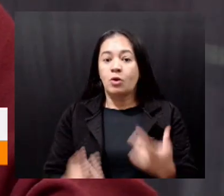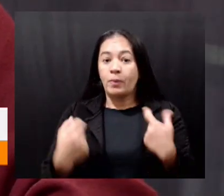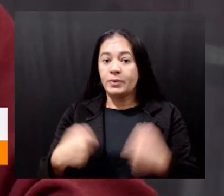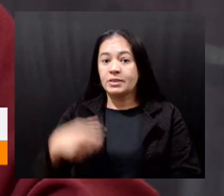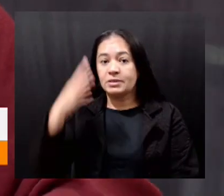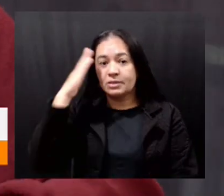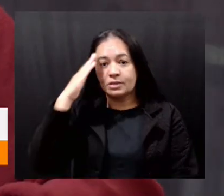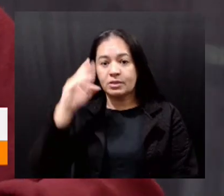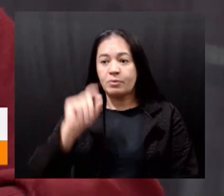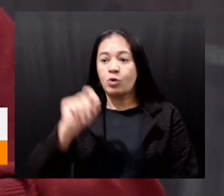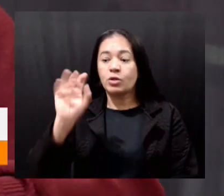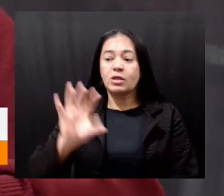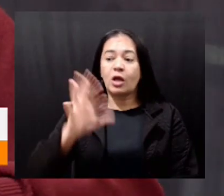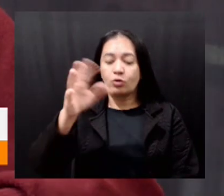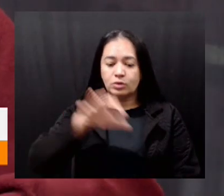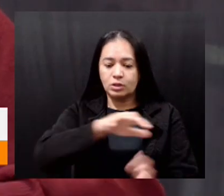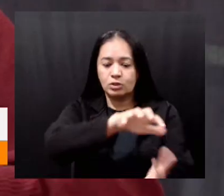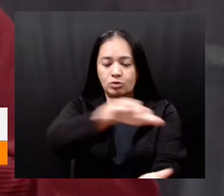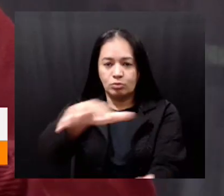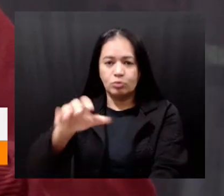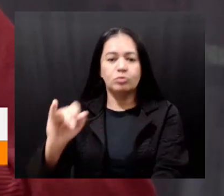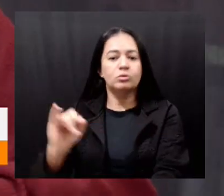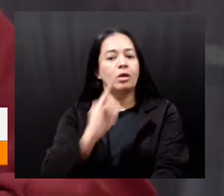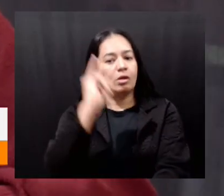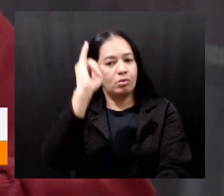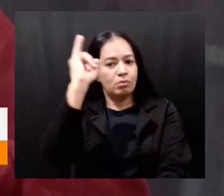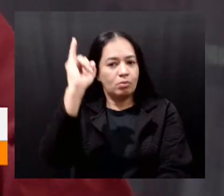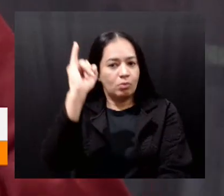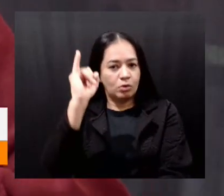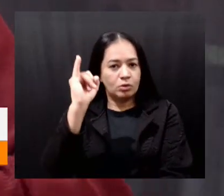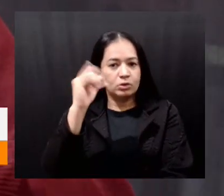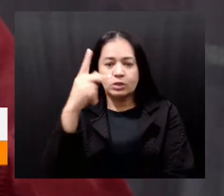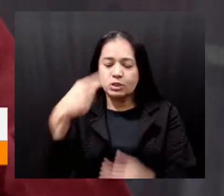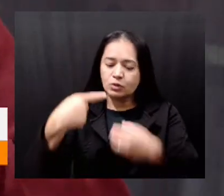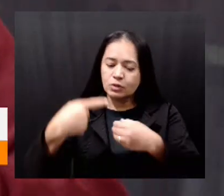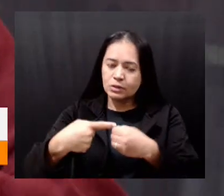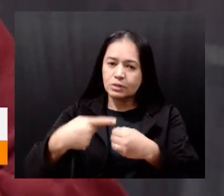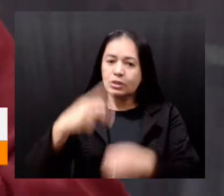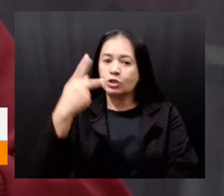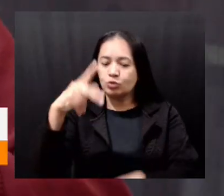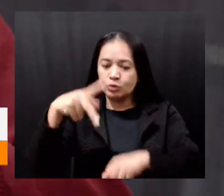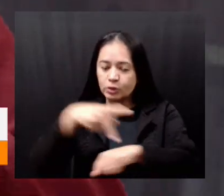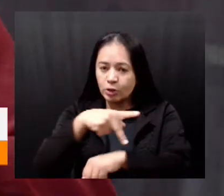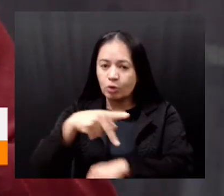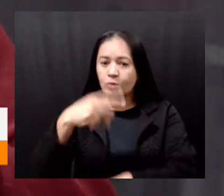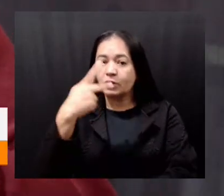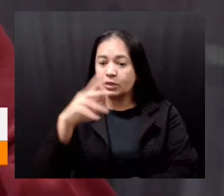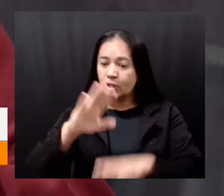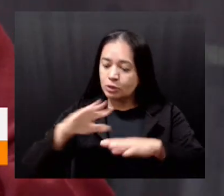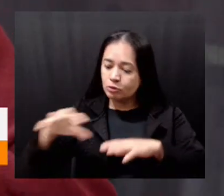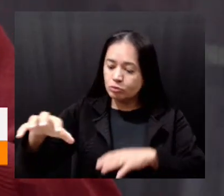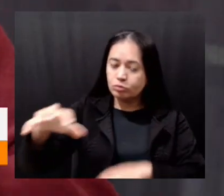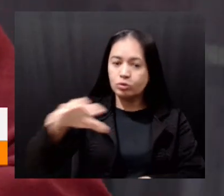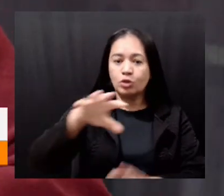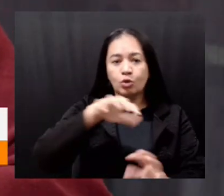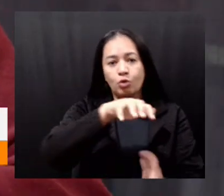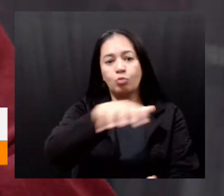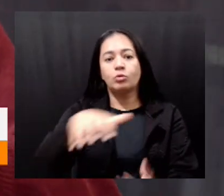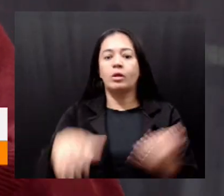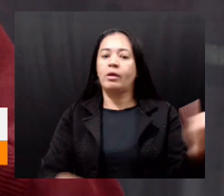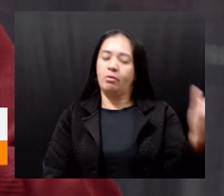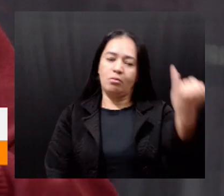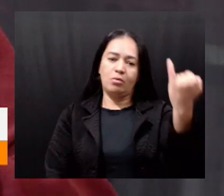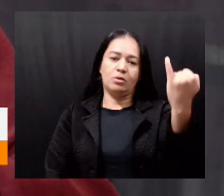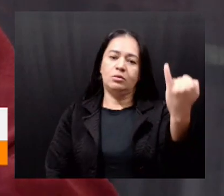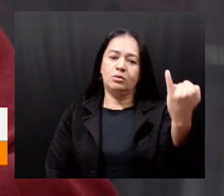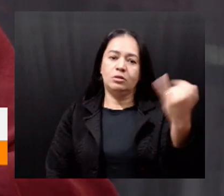essencial, né? Saber o que está acontecendo na sua cidade, no seu país, na sua região, no mundo, né? É fundamental para você poder